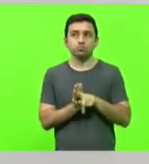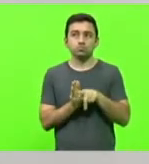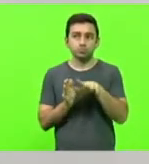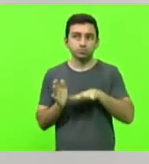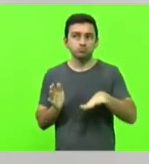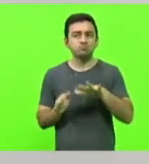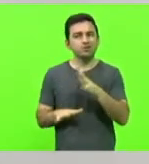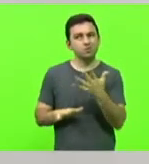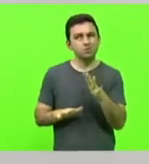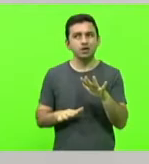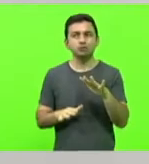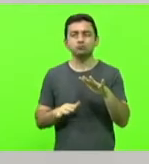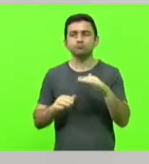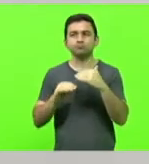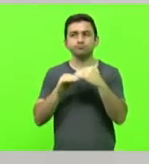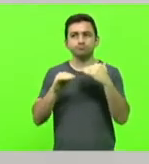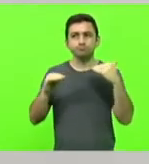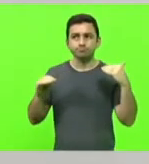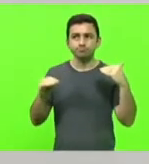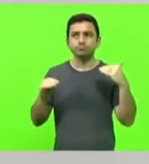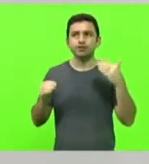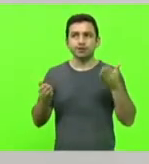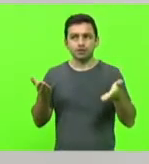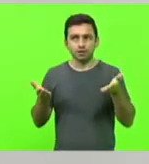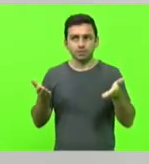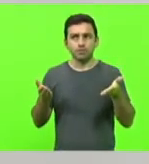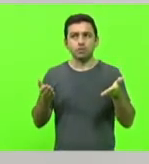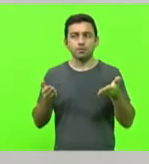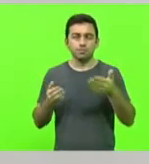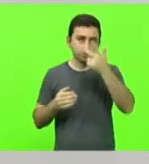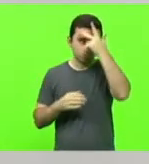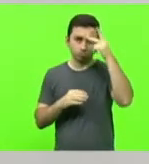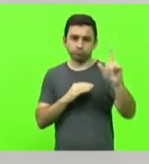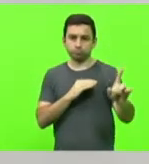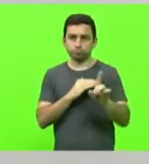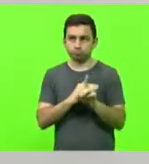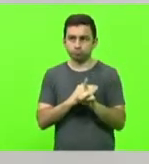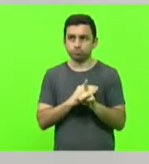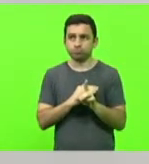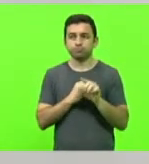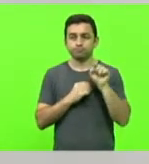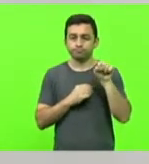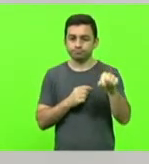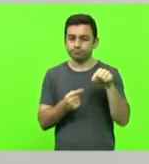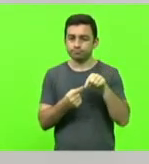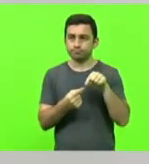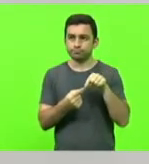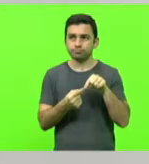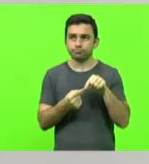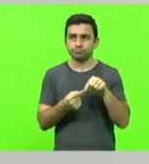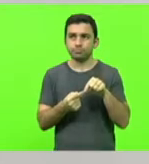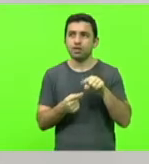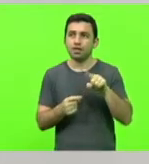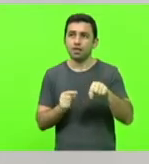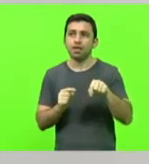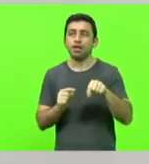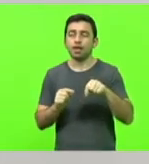médio ponderado ao consumidor final, que é o preço médio ponderado ao consumidor final, que é uma